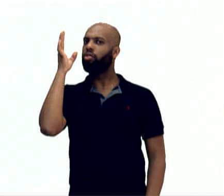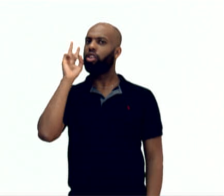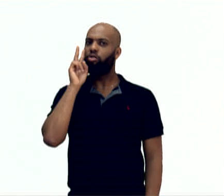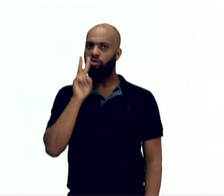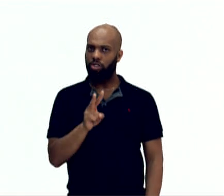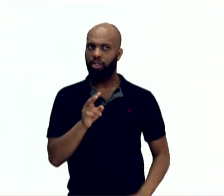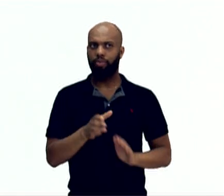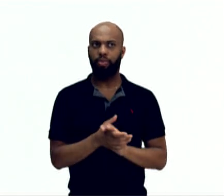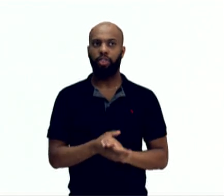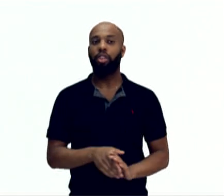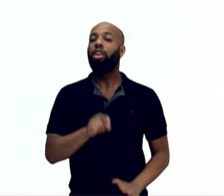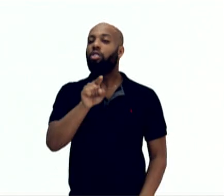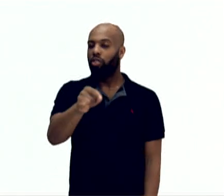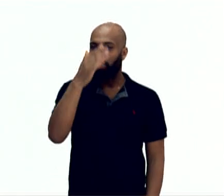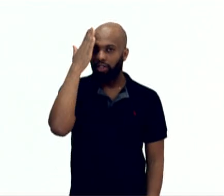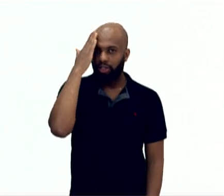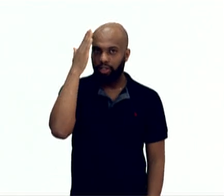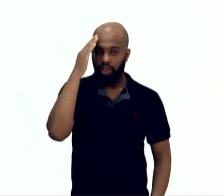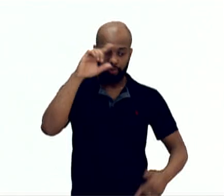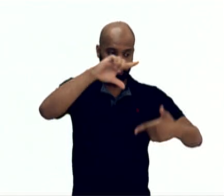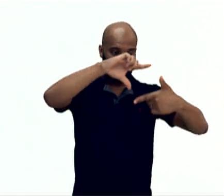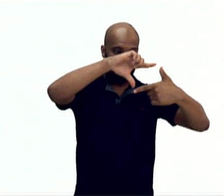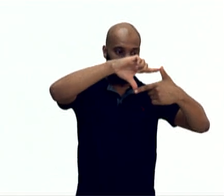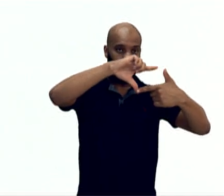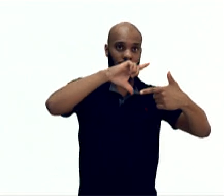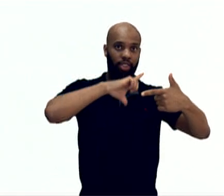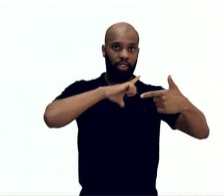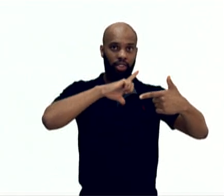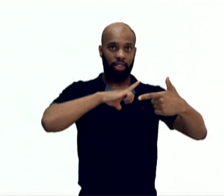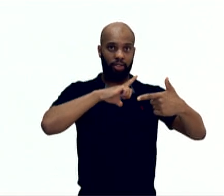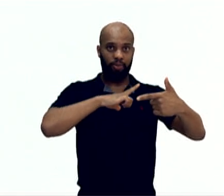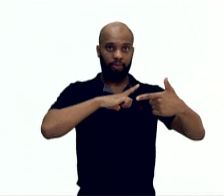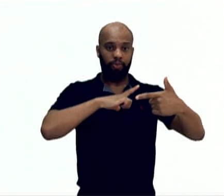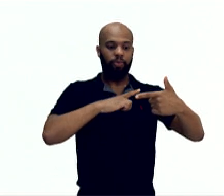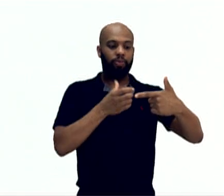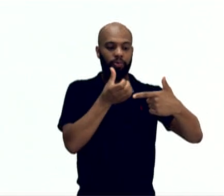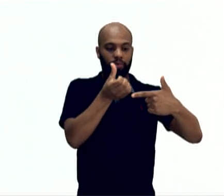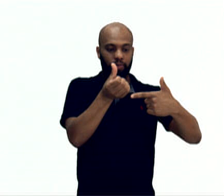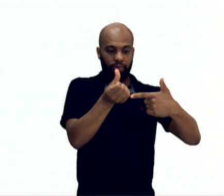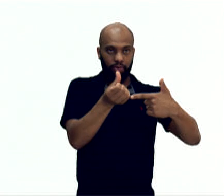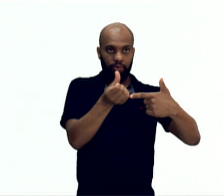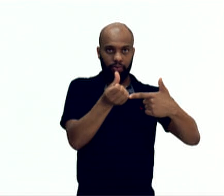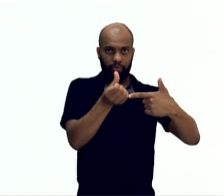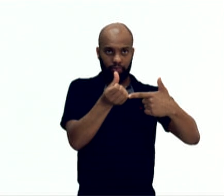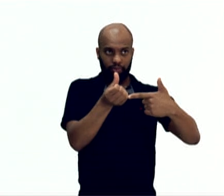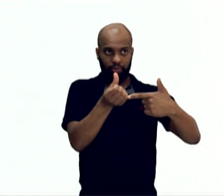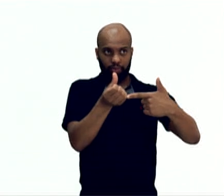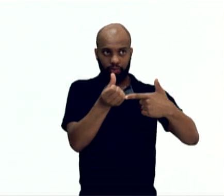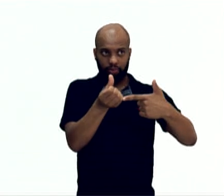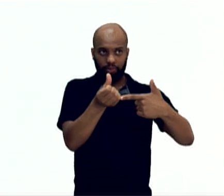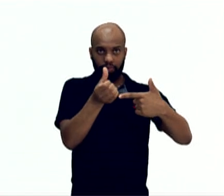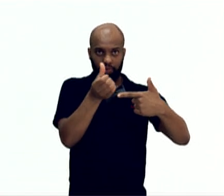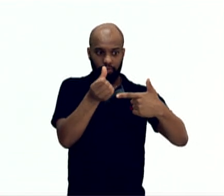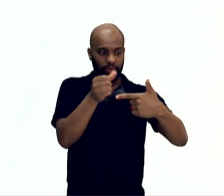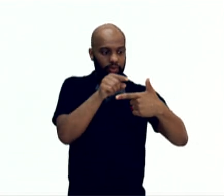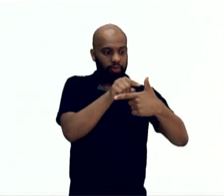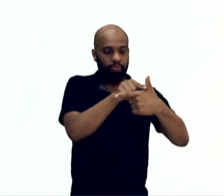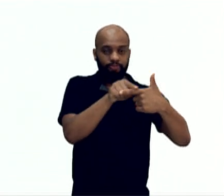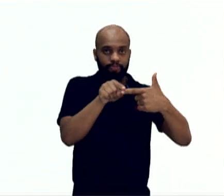enxergar. Sabendo que o retângulo tem 6 centímetros de comprimento, lembra? Comprimento é a